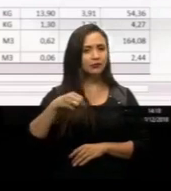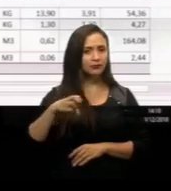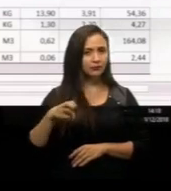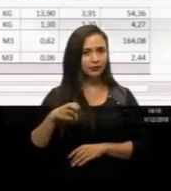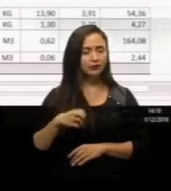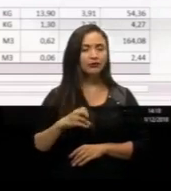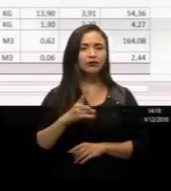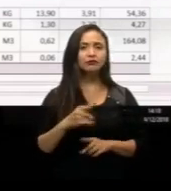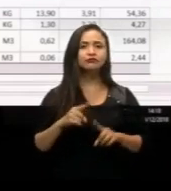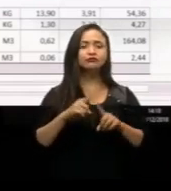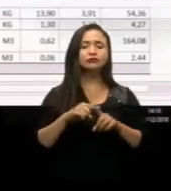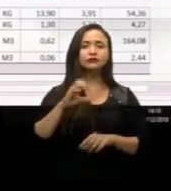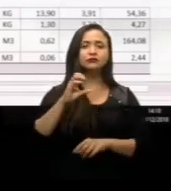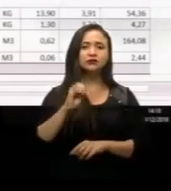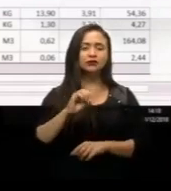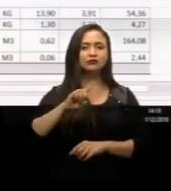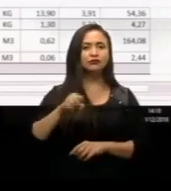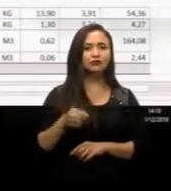Então, multiplico por